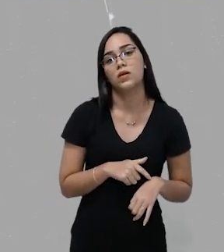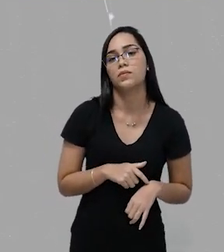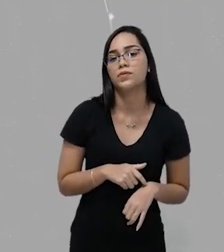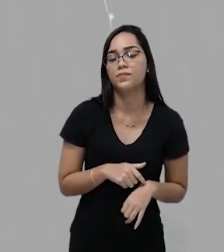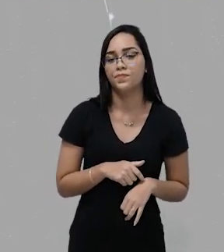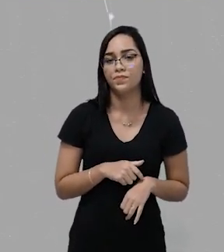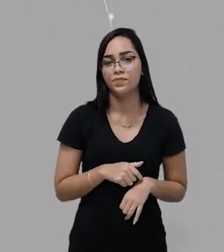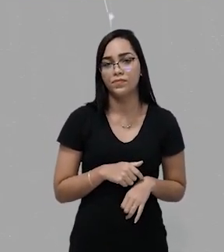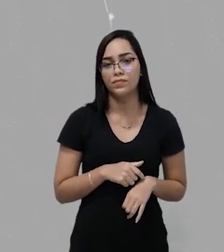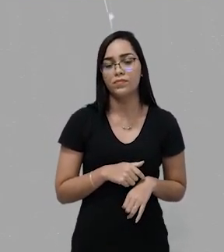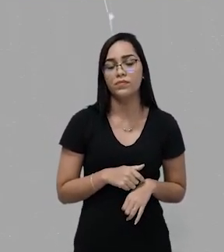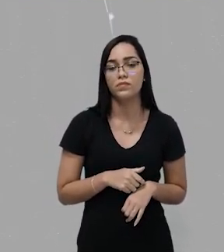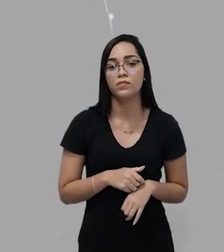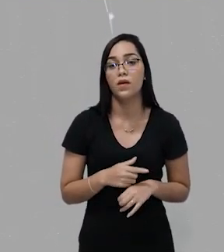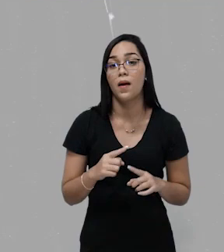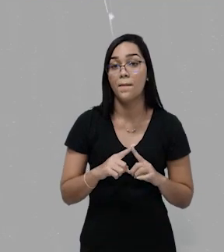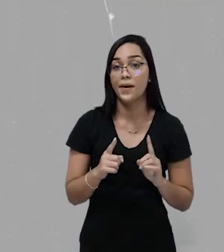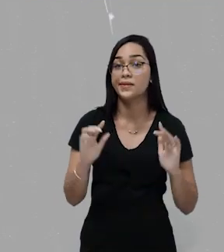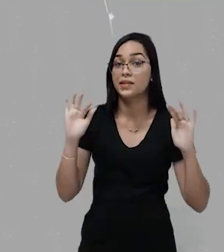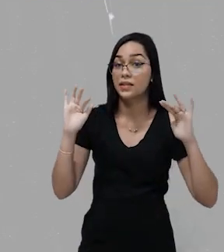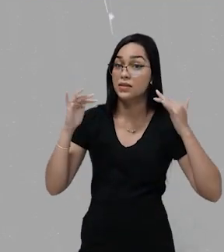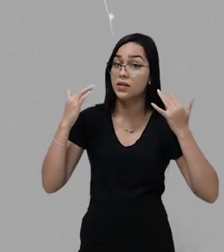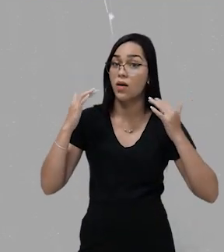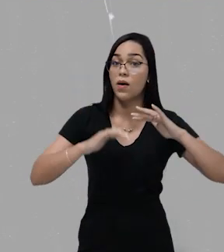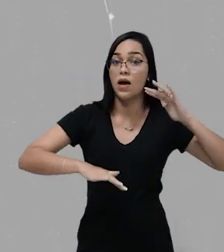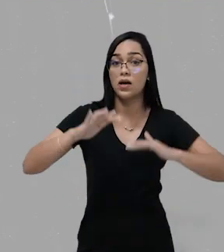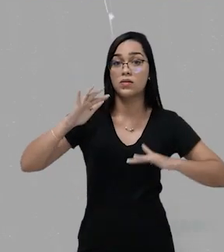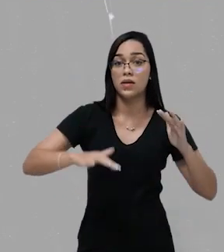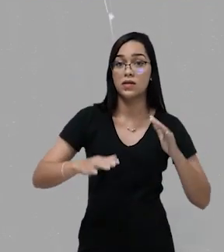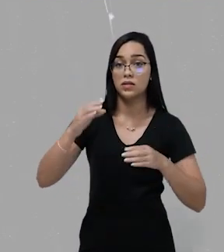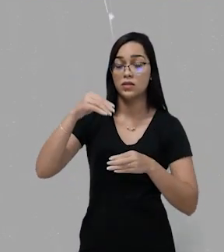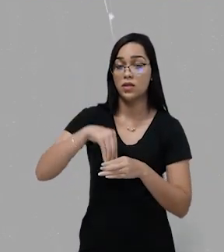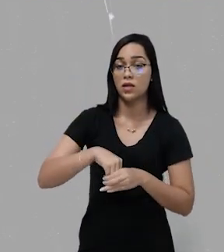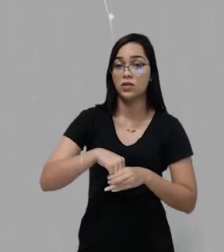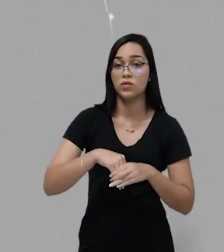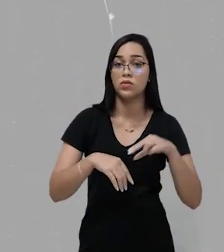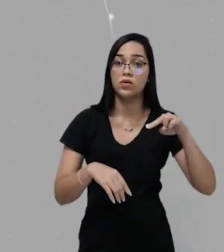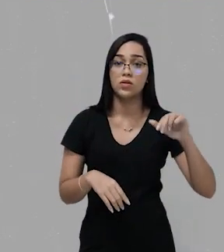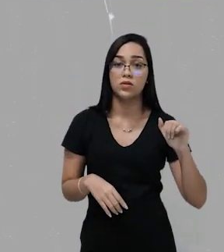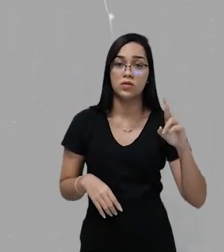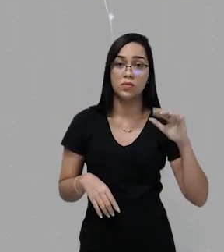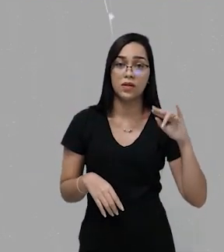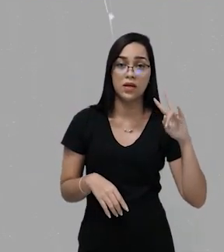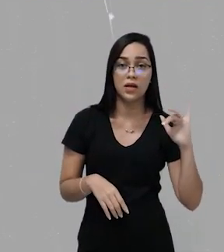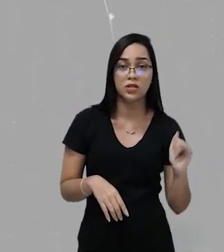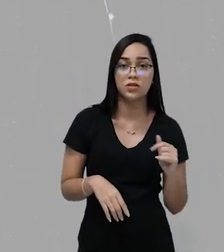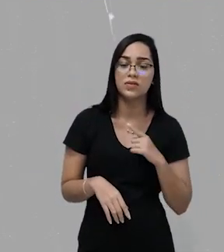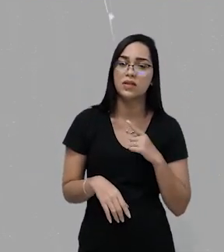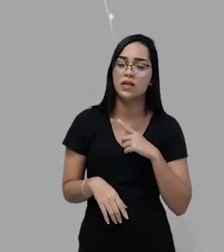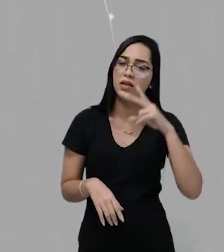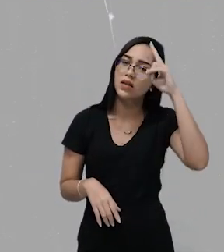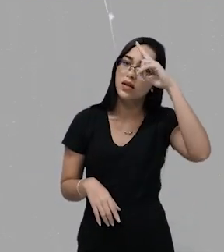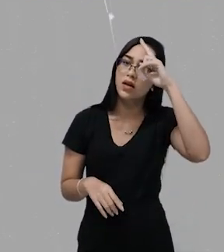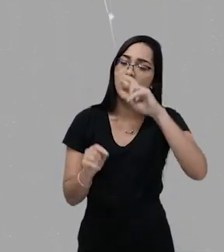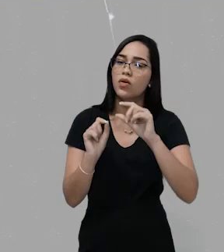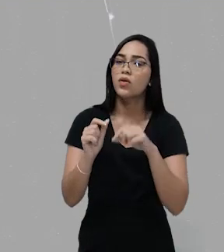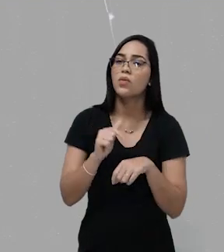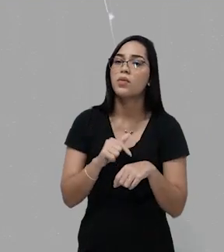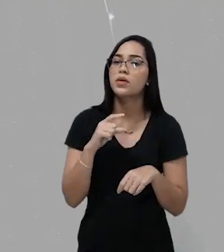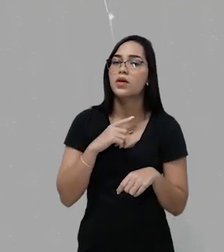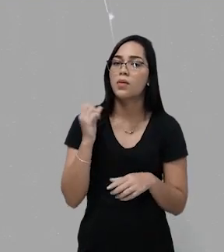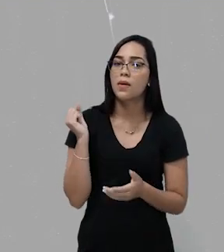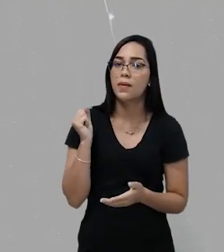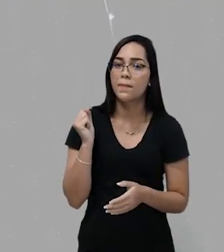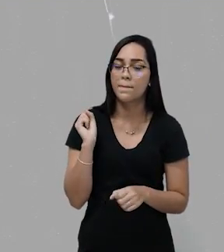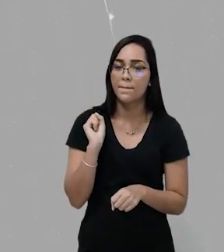bom? Agora só, olha só, às vezes dentro de uma narrativa existe aquele flashback, existe aquele momento que tem uma